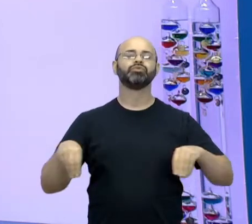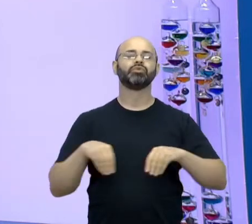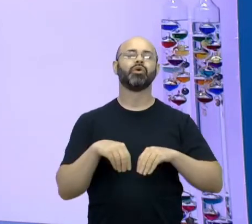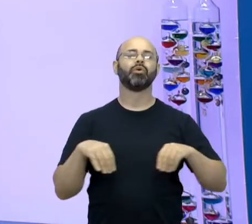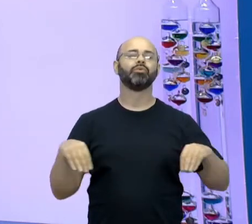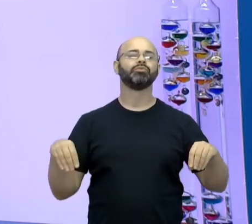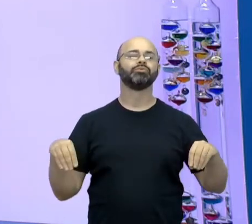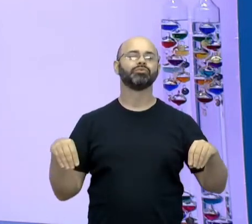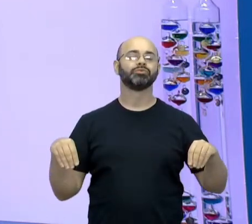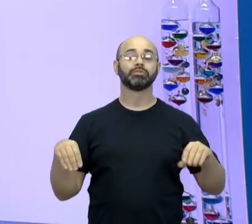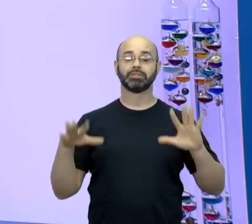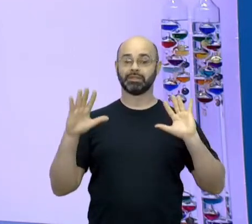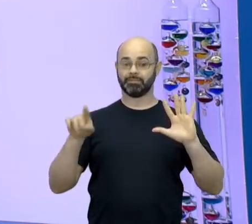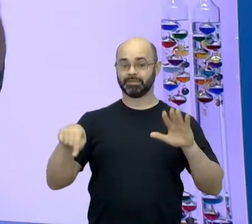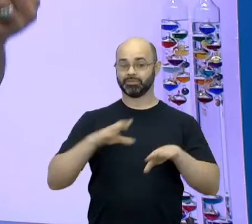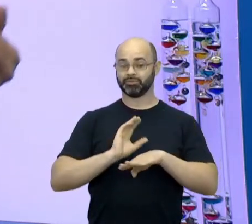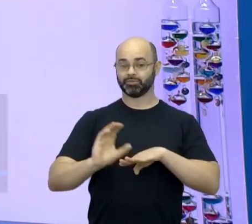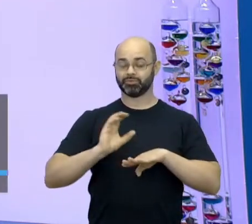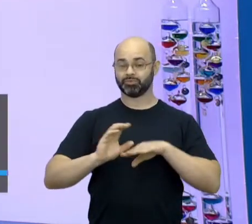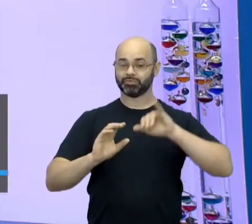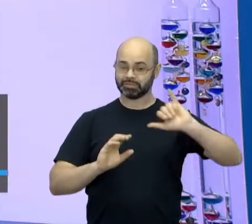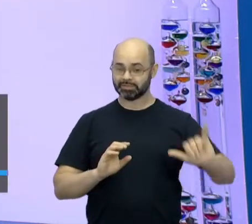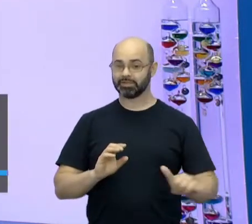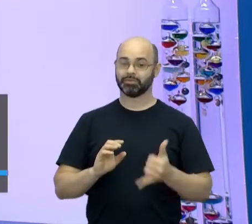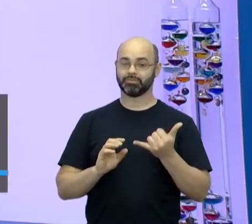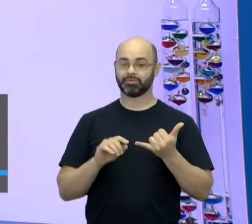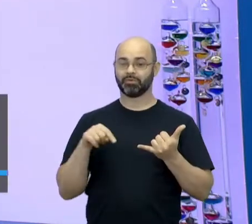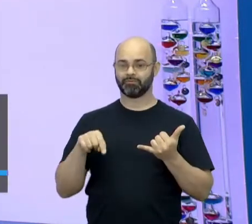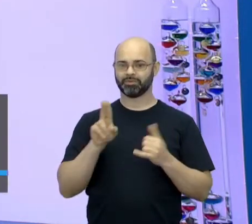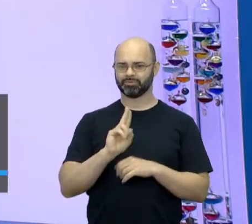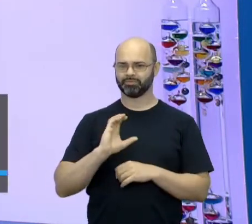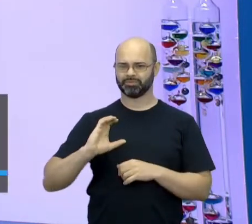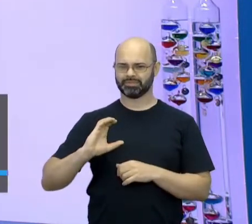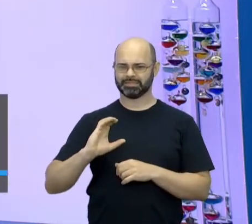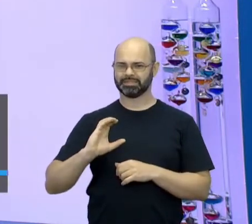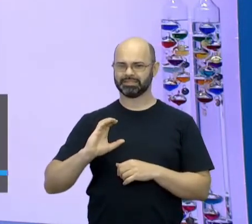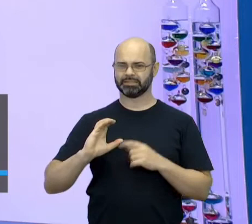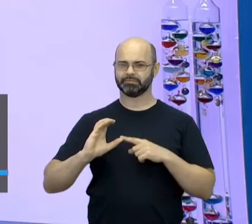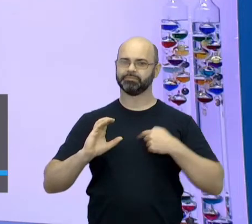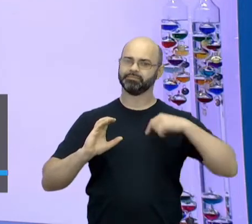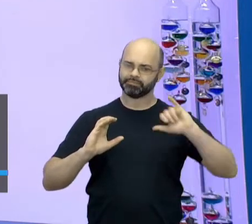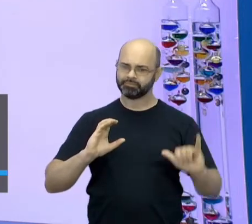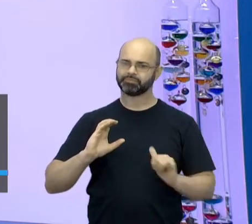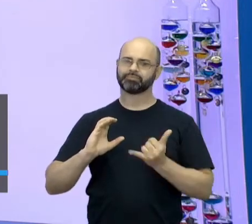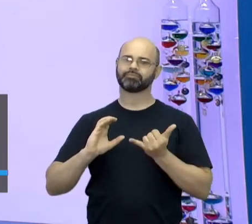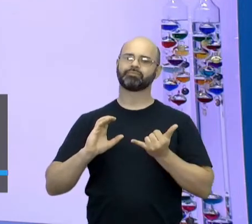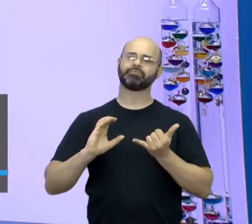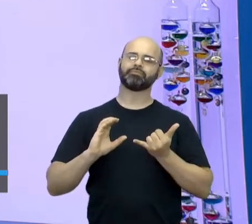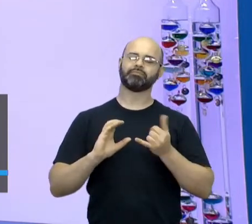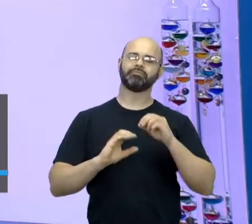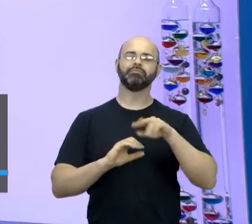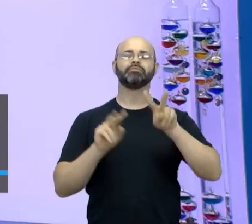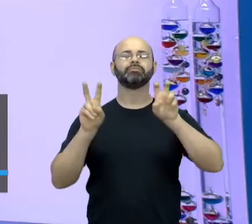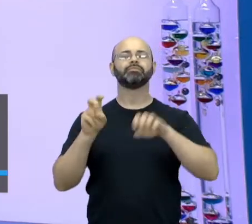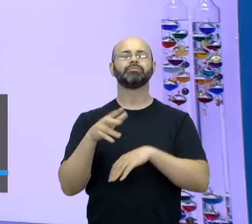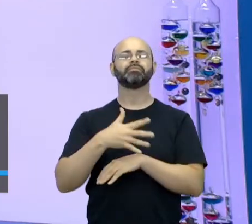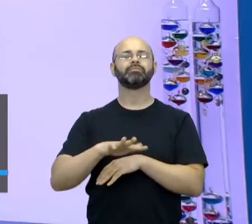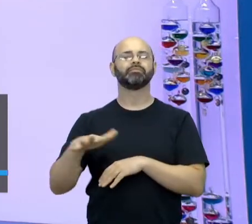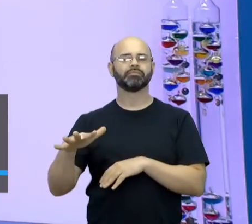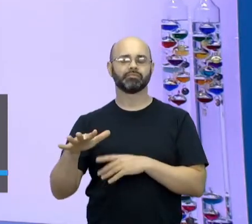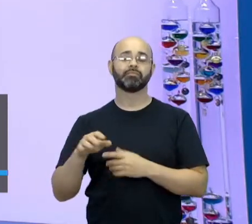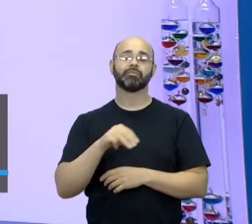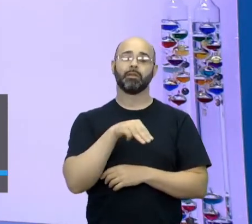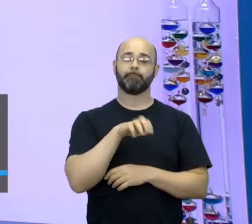estamos aproveitando esse curso, essa unidade curricular, para falar praticamente de ondas, tanto